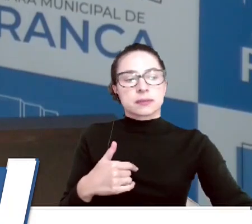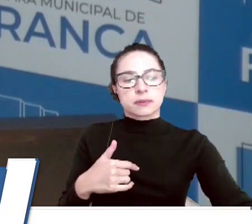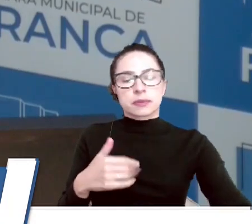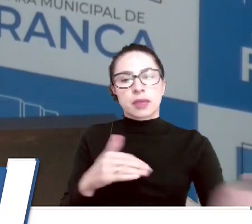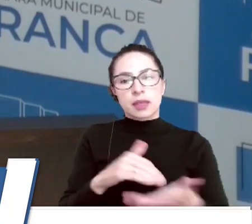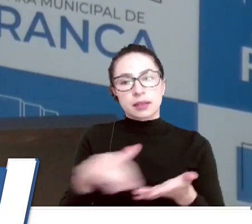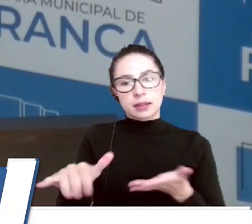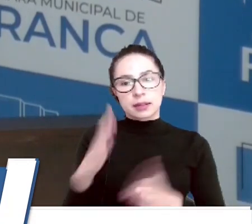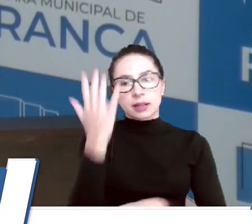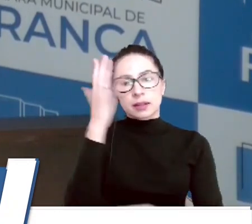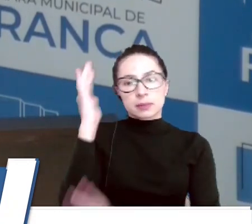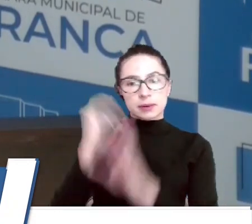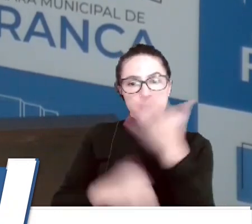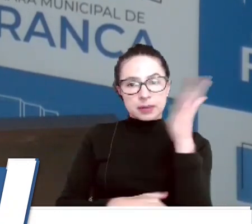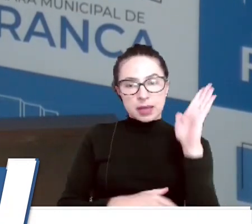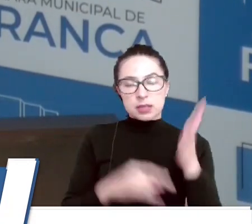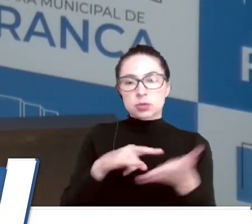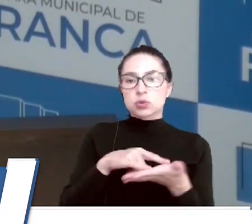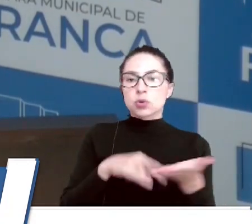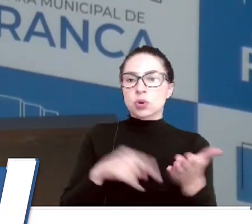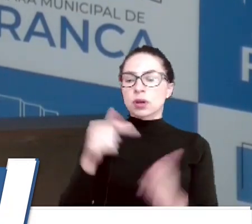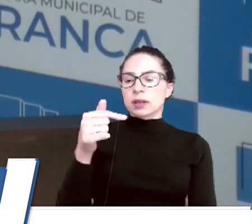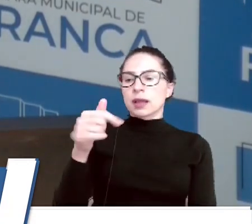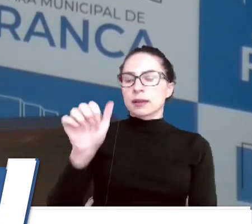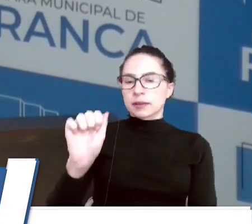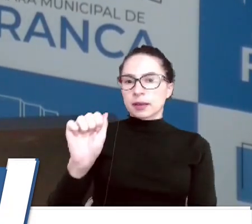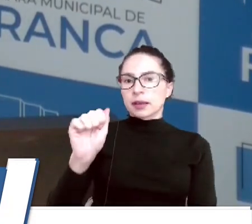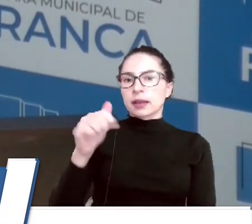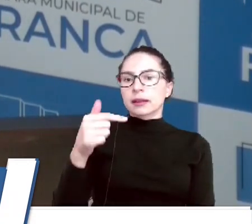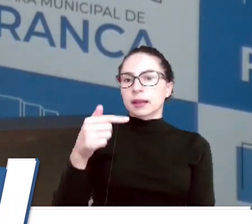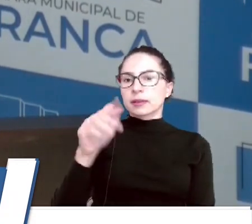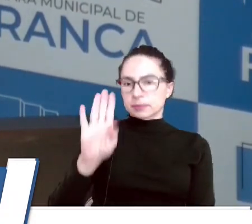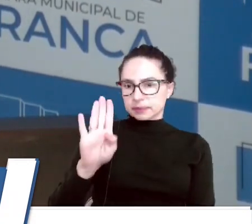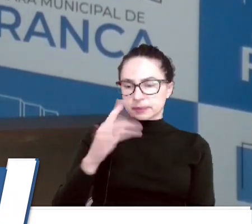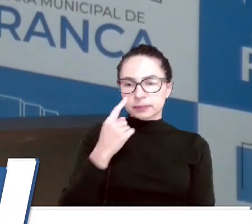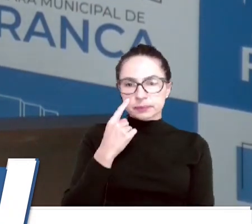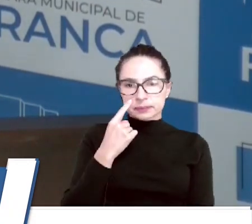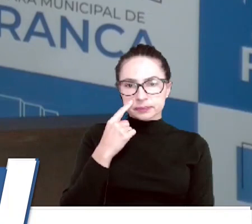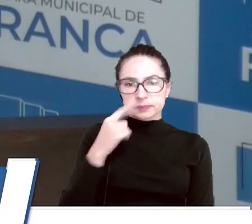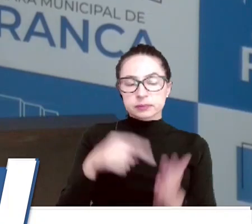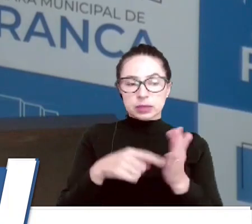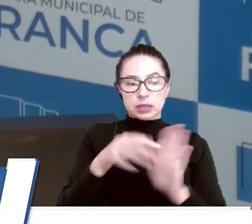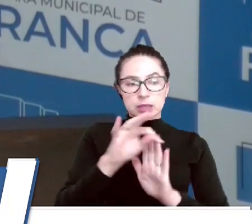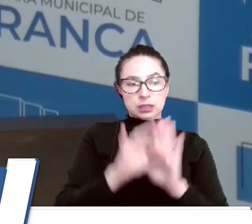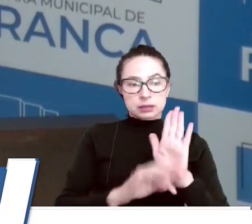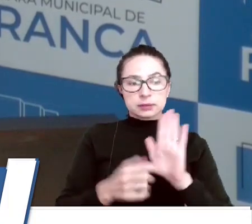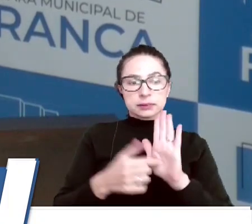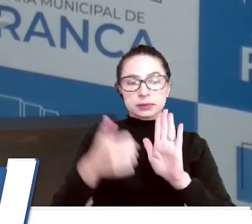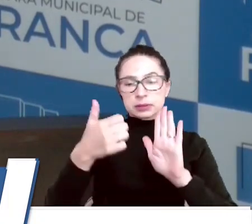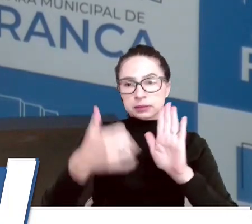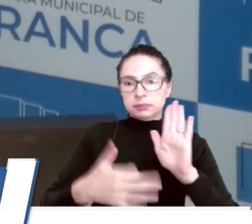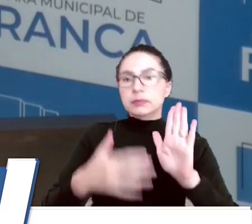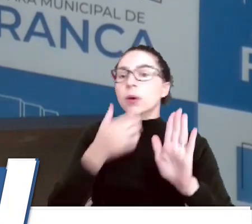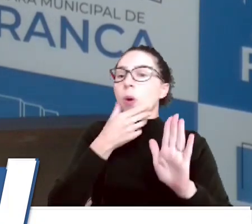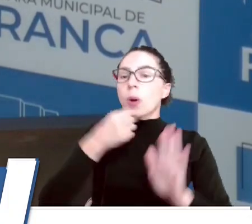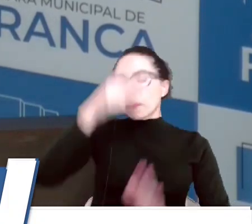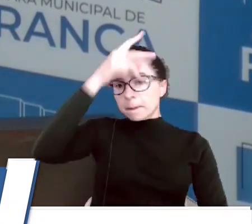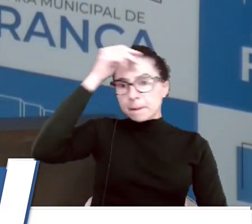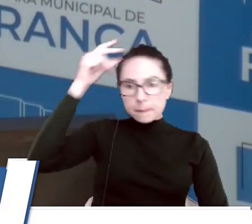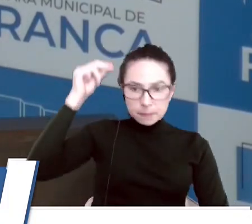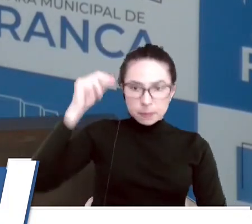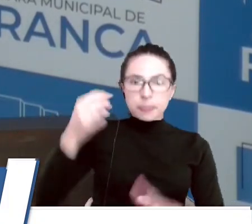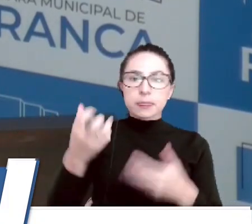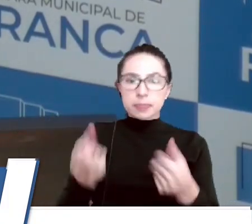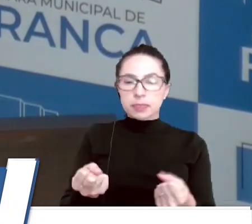Ambiente, documento 7A e 7B, que diz textualmente que o prefeito aderiu. E nós